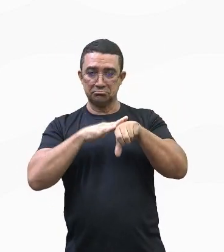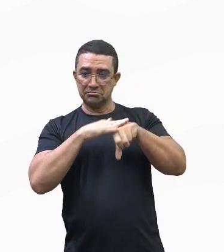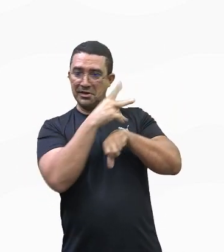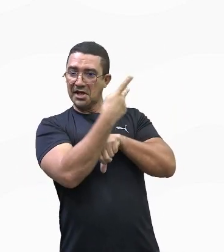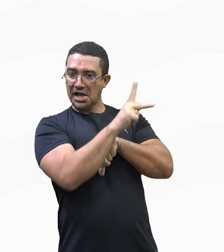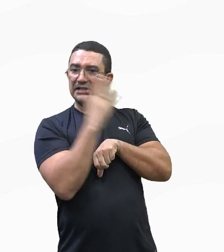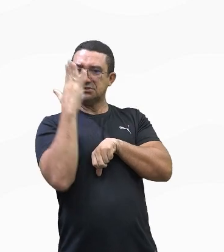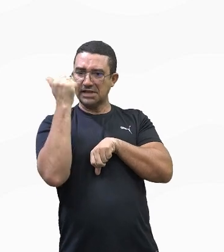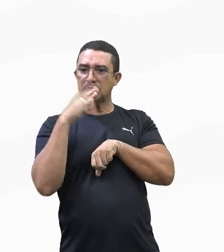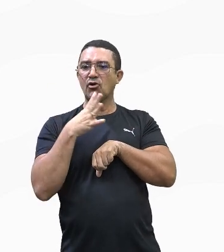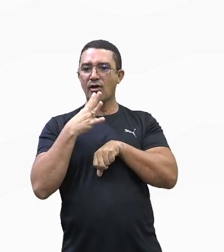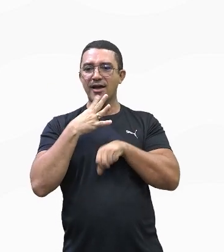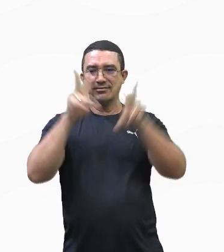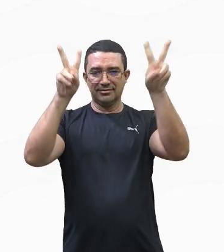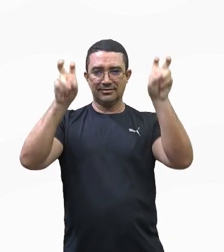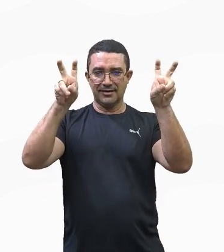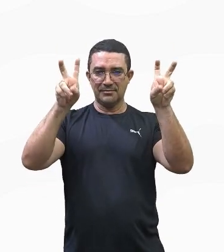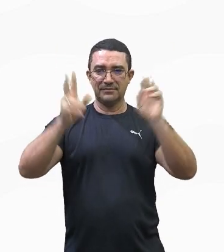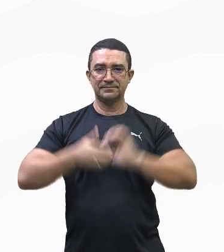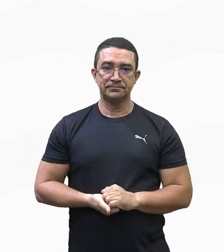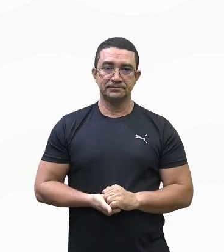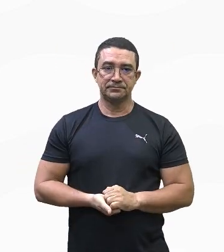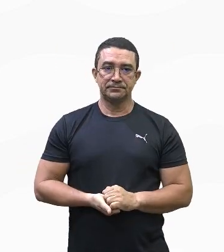a respeito desse tema.